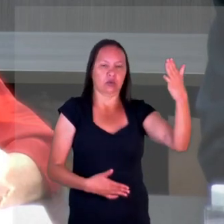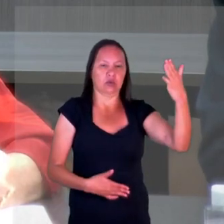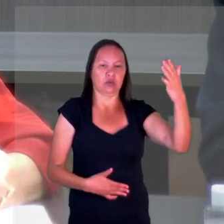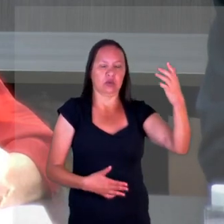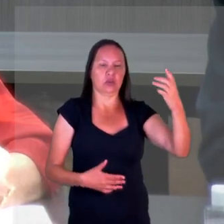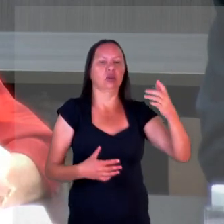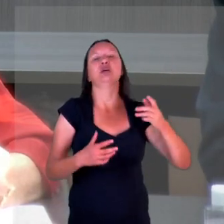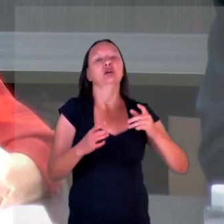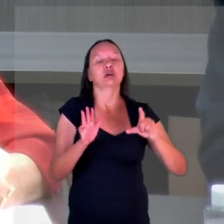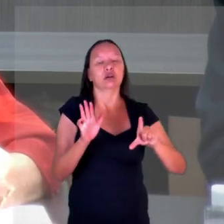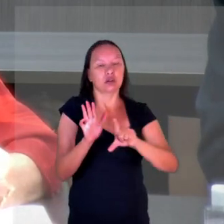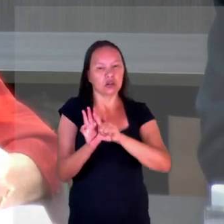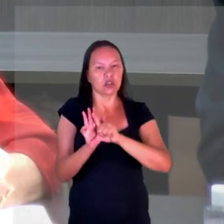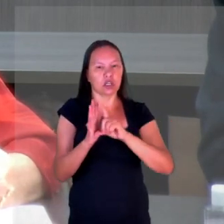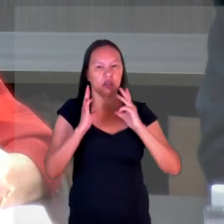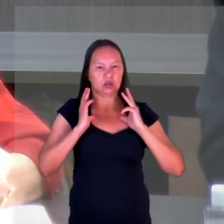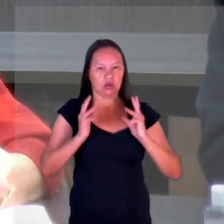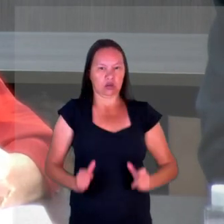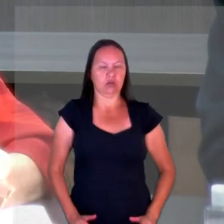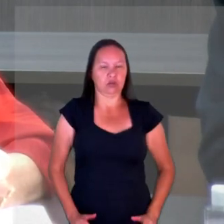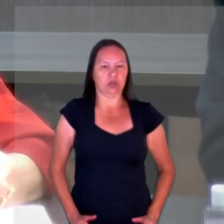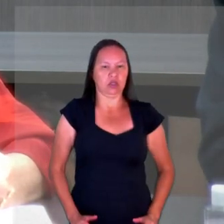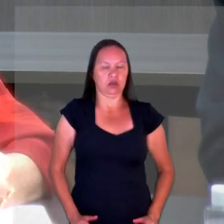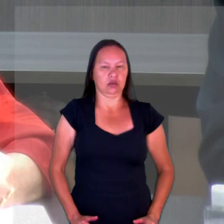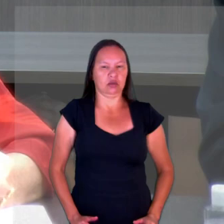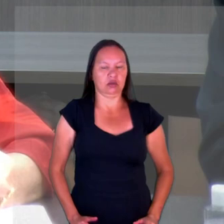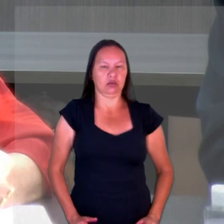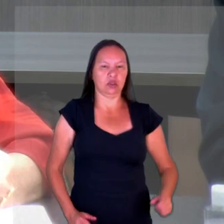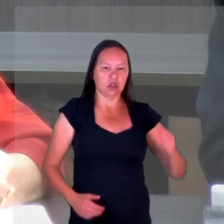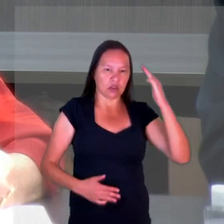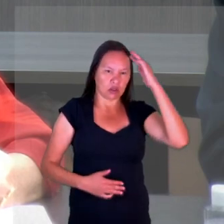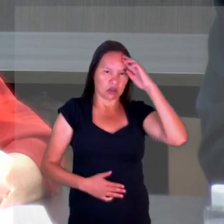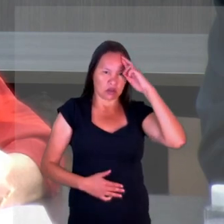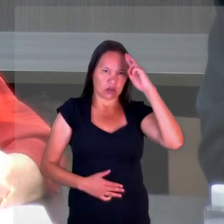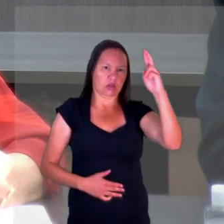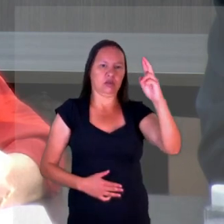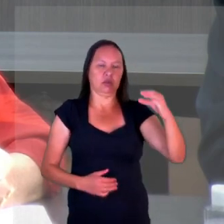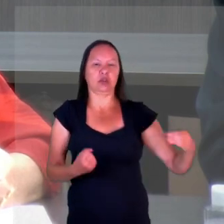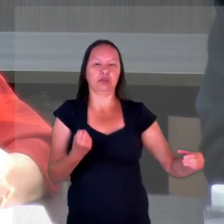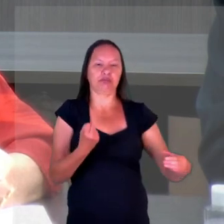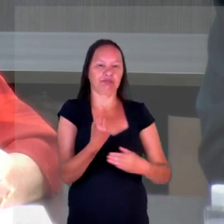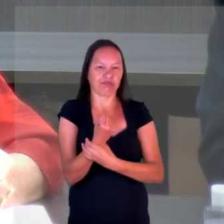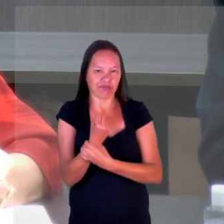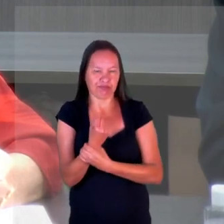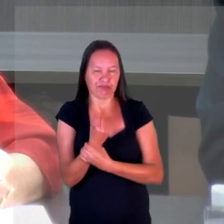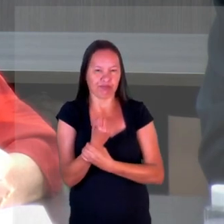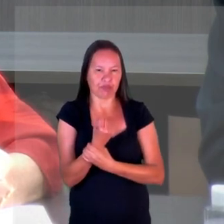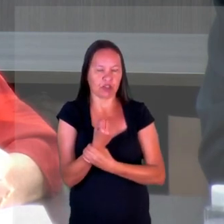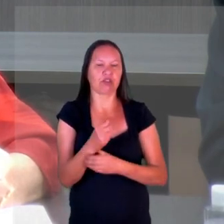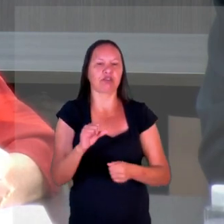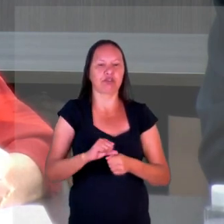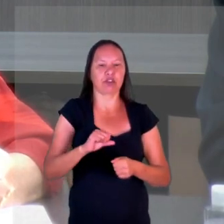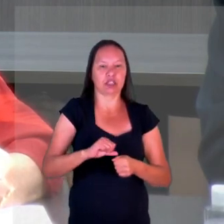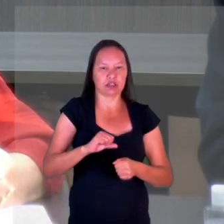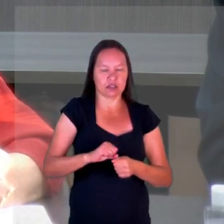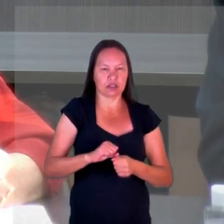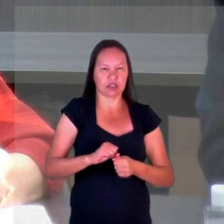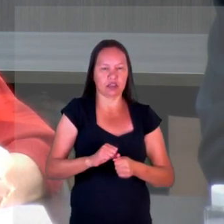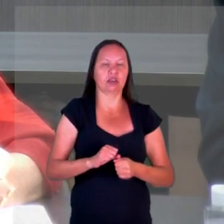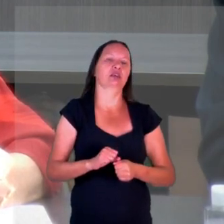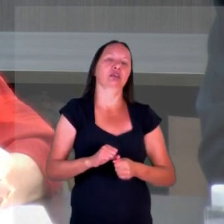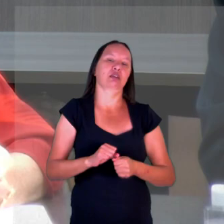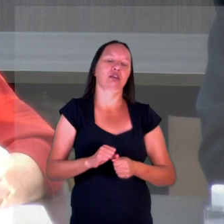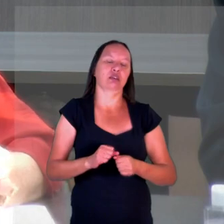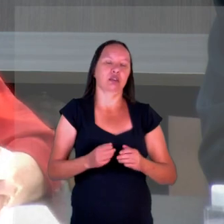humano a Alimentação adequada é seu dever respeitar proteger e realizar facilitar